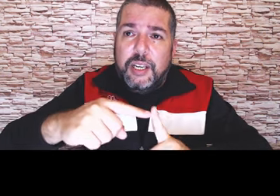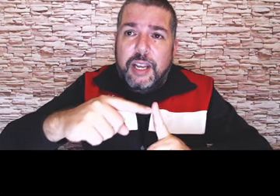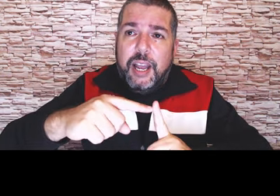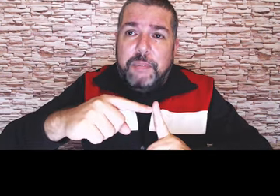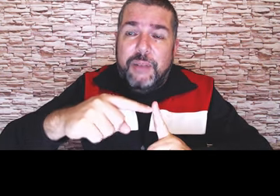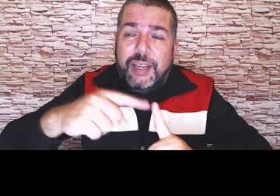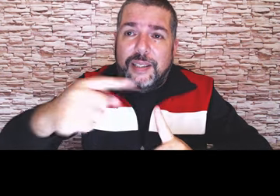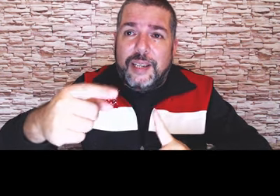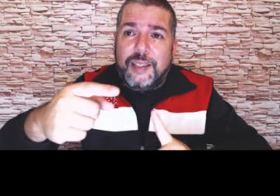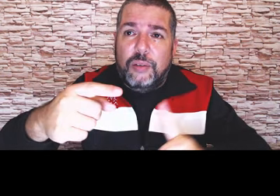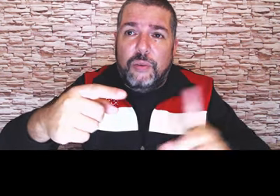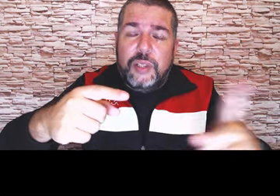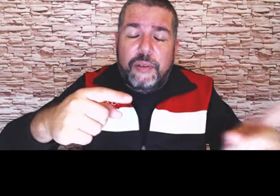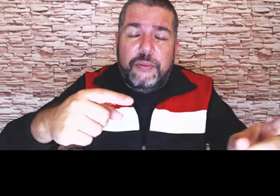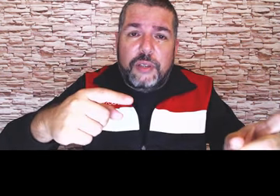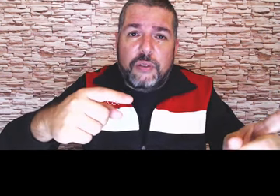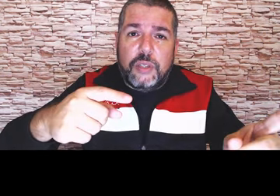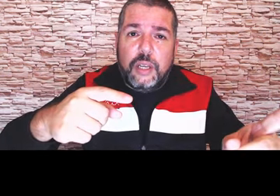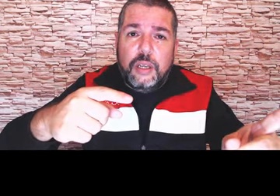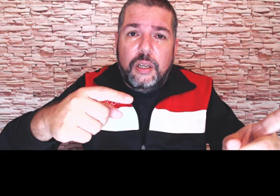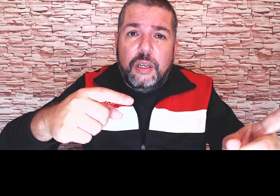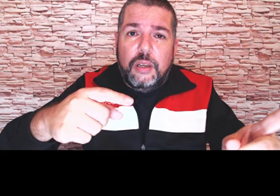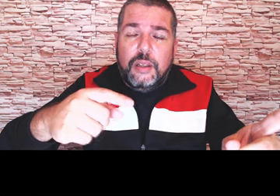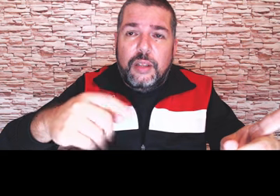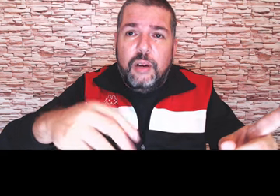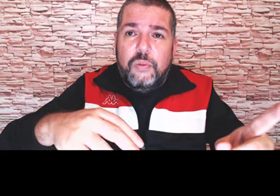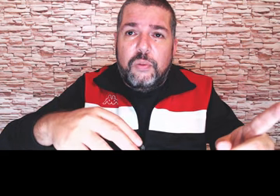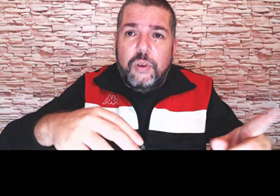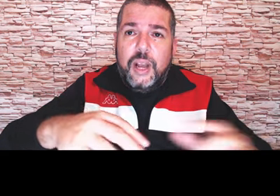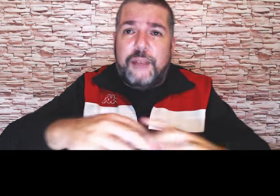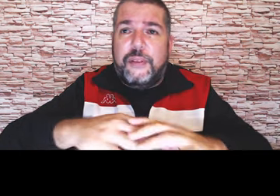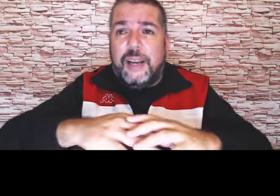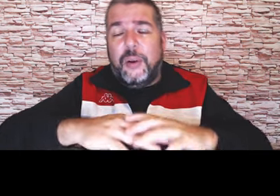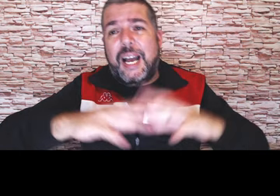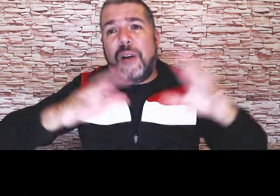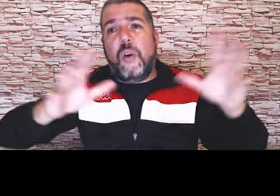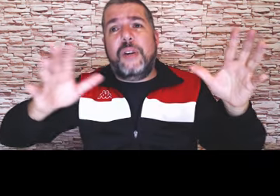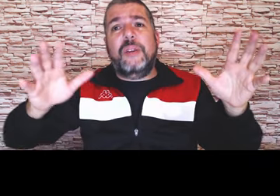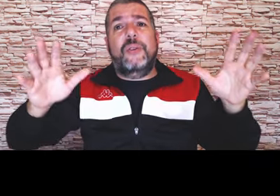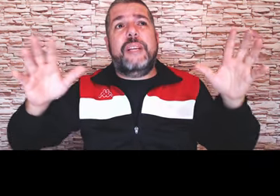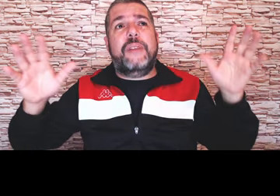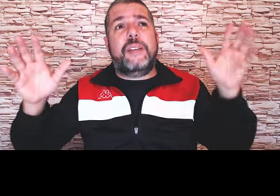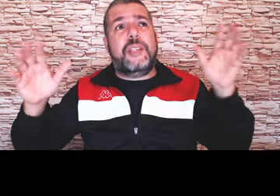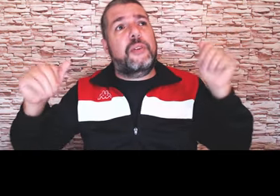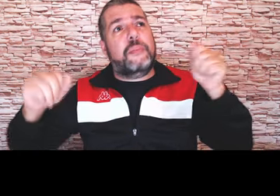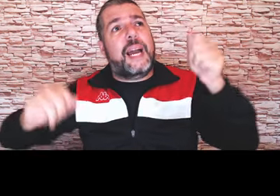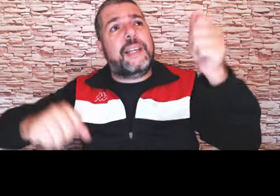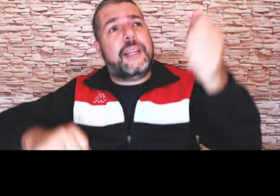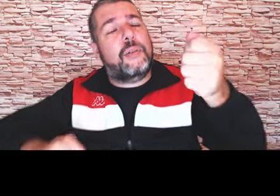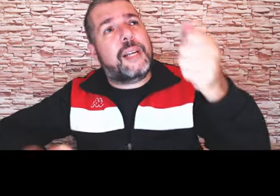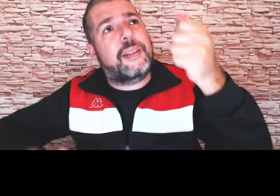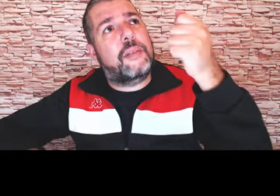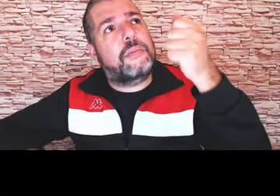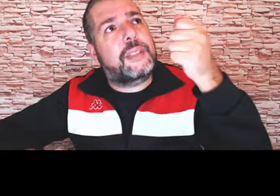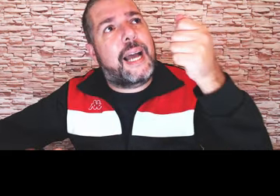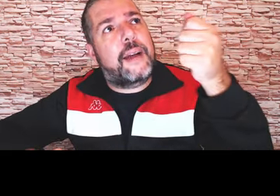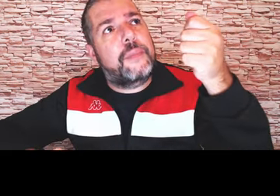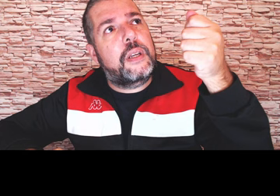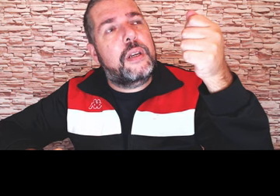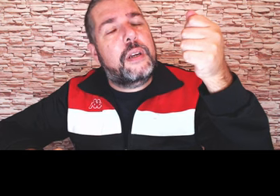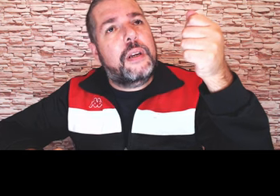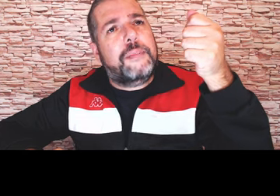de privatização dos serviços, né? Então, falam, o governo Lula investiu mais na educação.